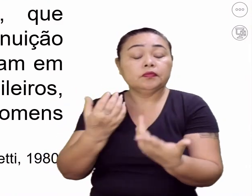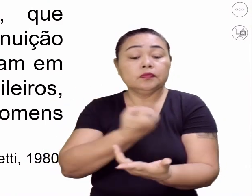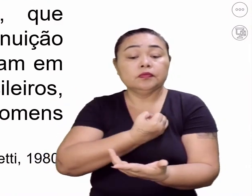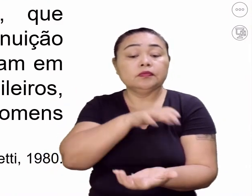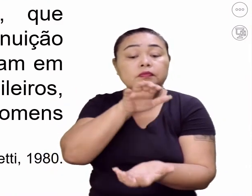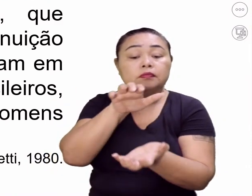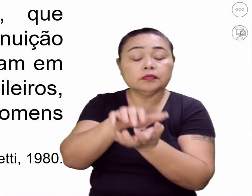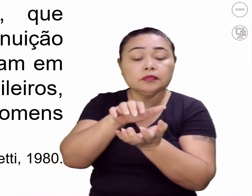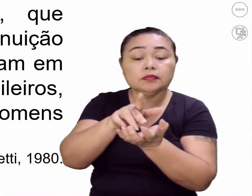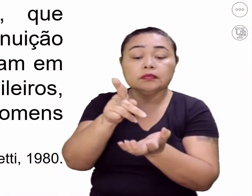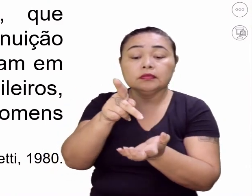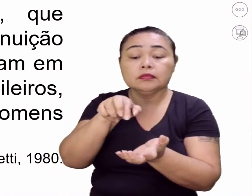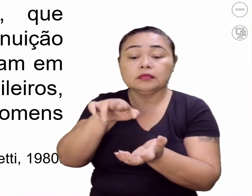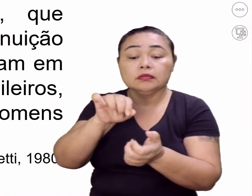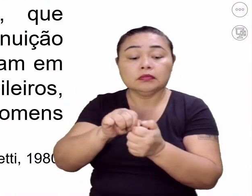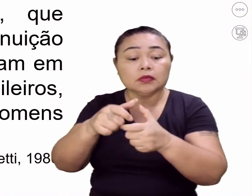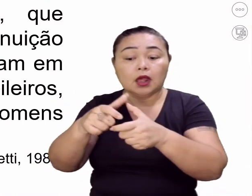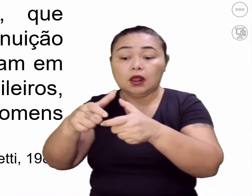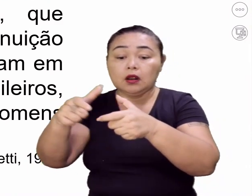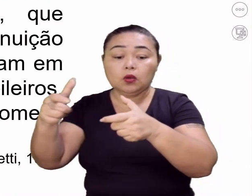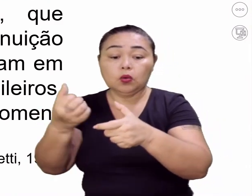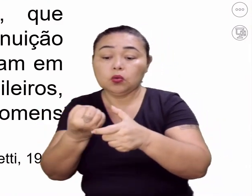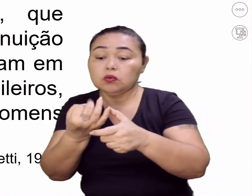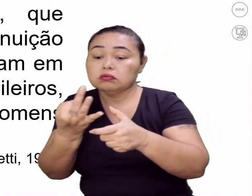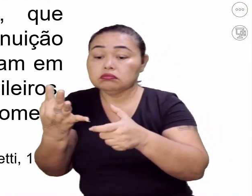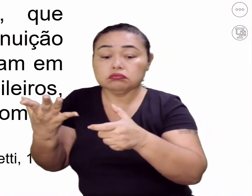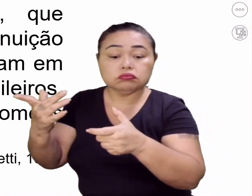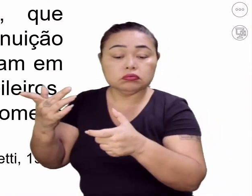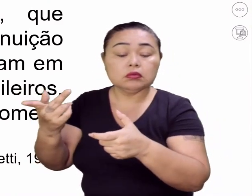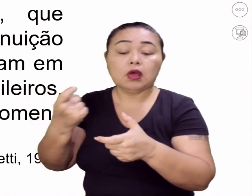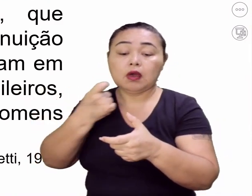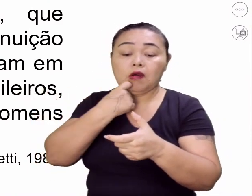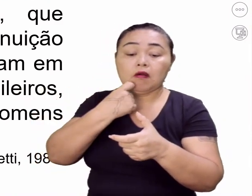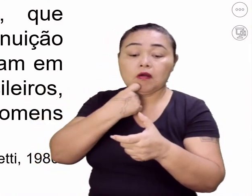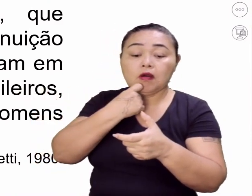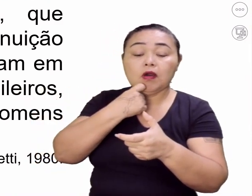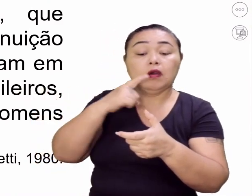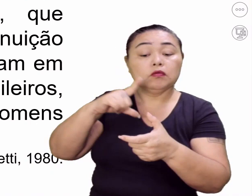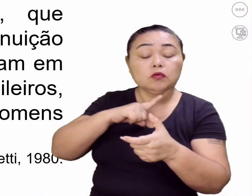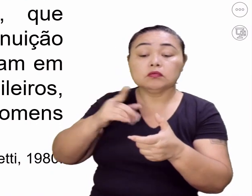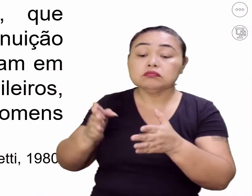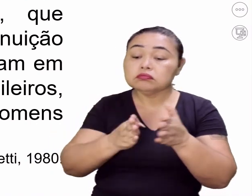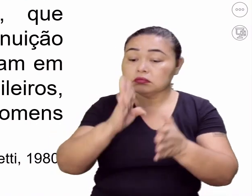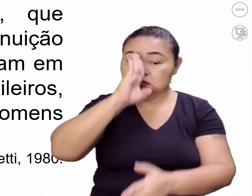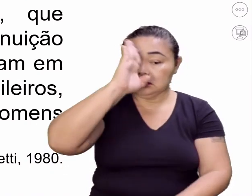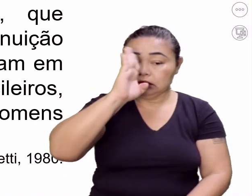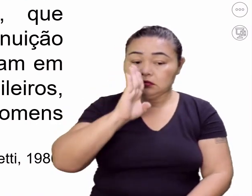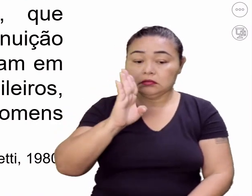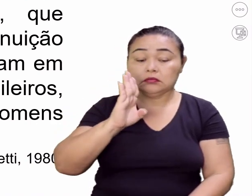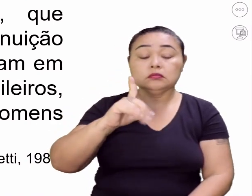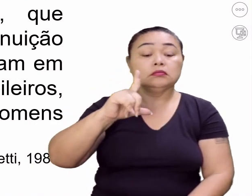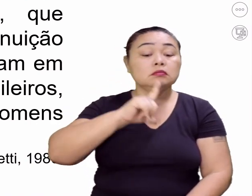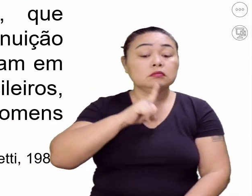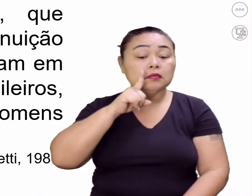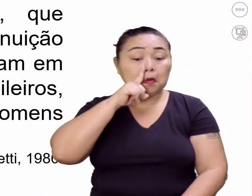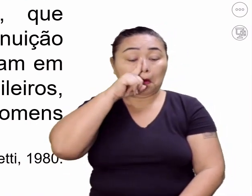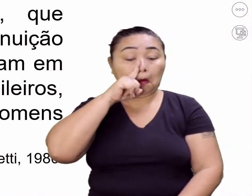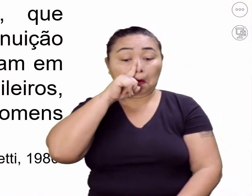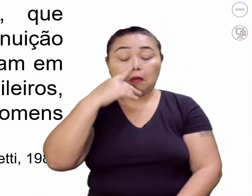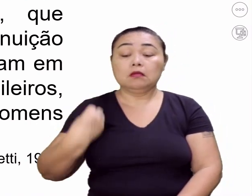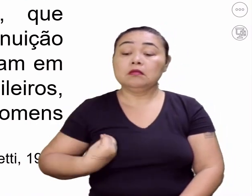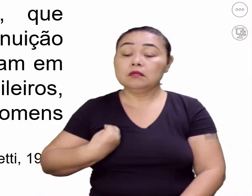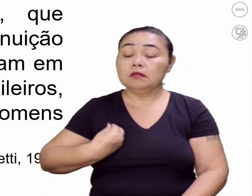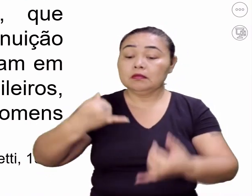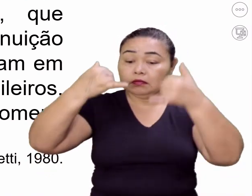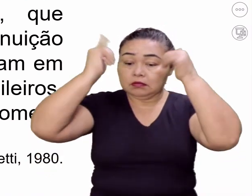número de jacarés, as piranhas aumentaram em grande quantidade e, em muitos rios brasileiros, colocam em perigo